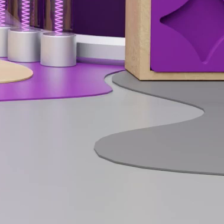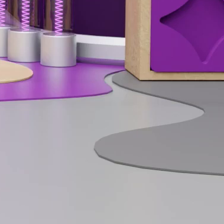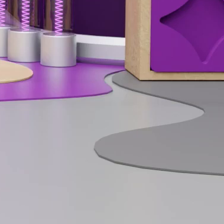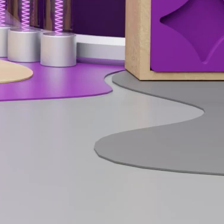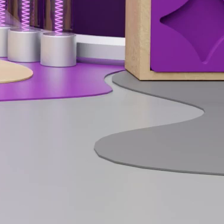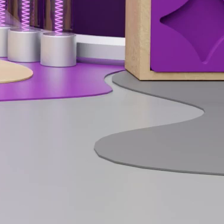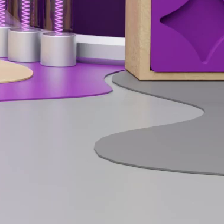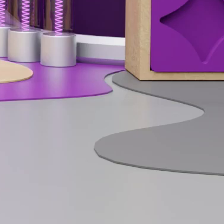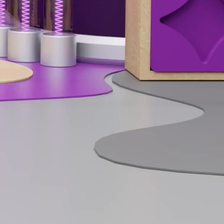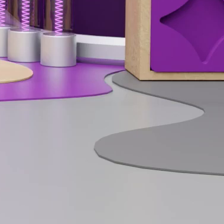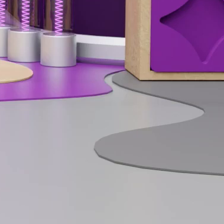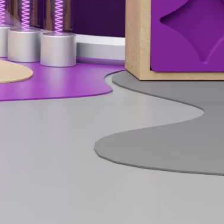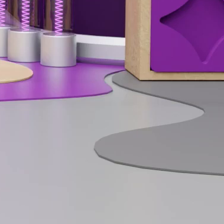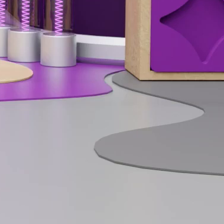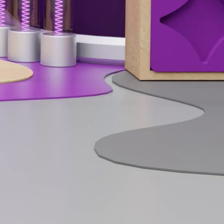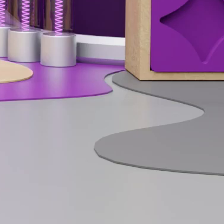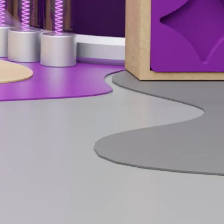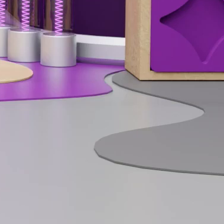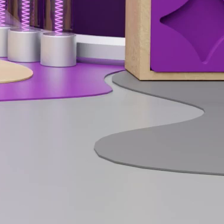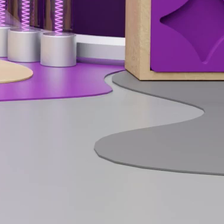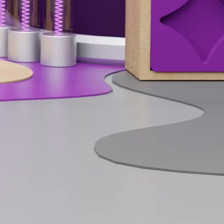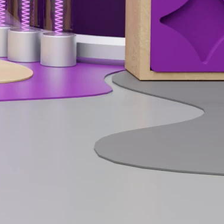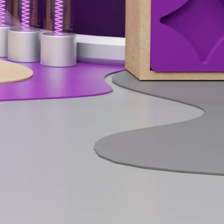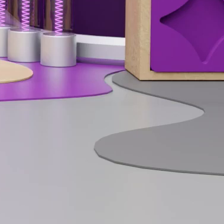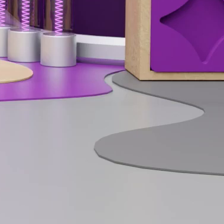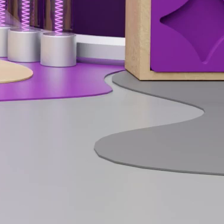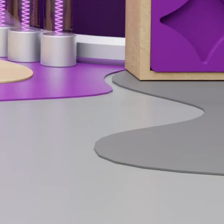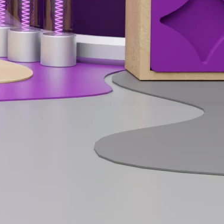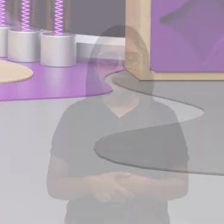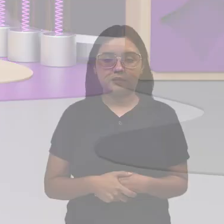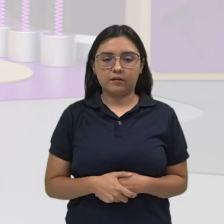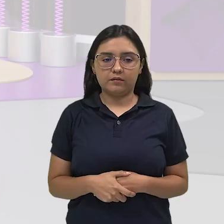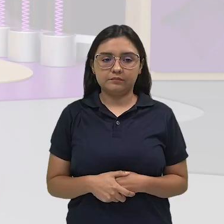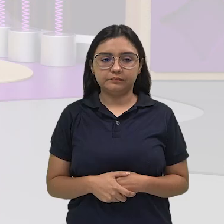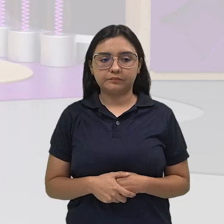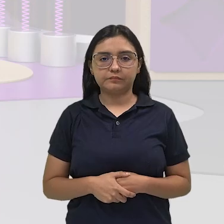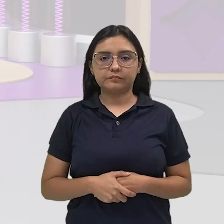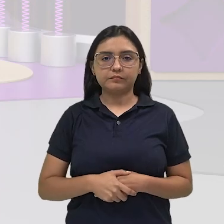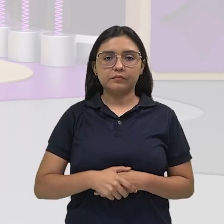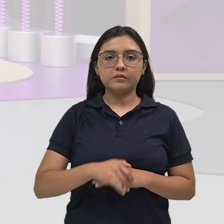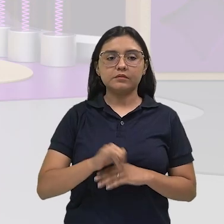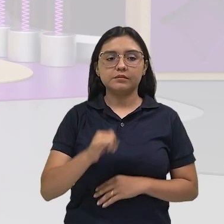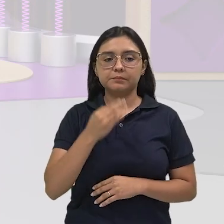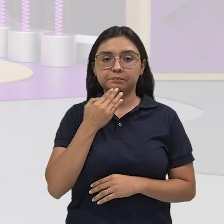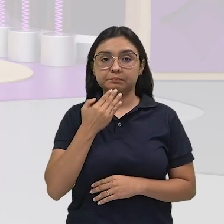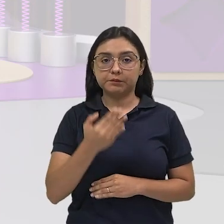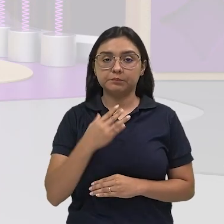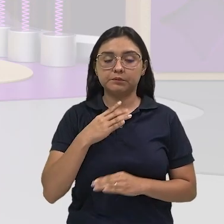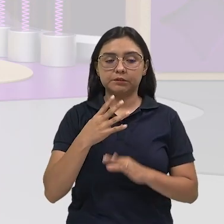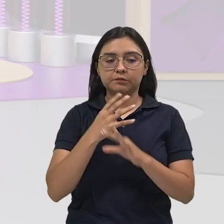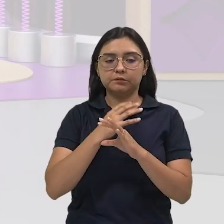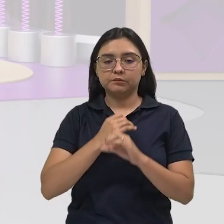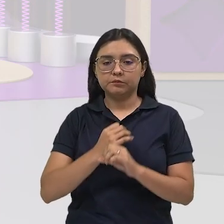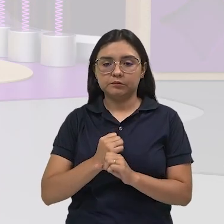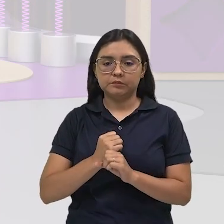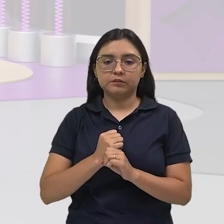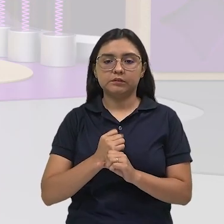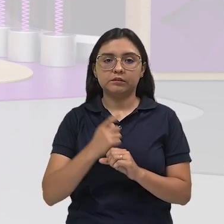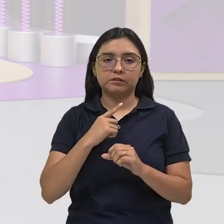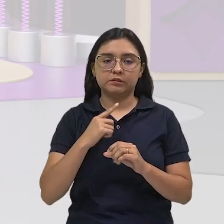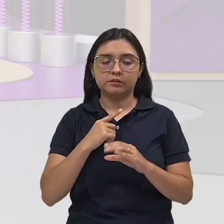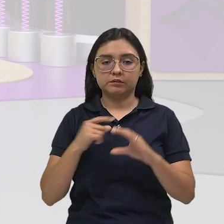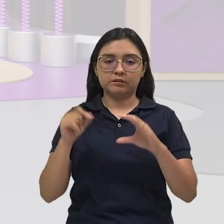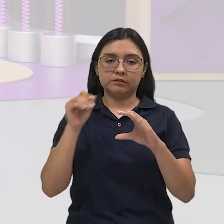a área do círculo, você está calculando todo o espaço ocupado por esse contorno,